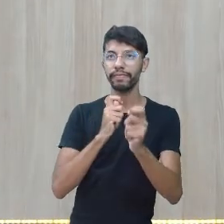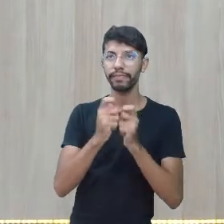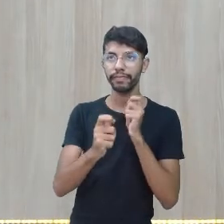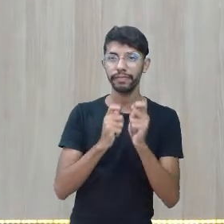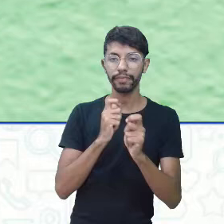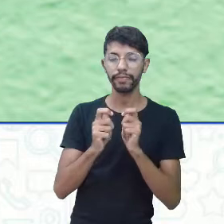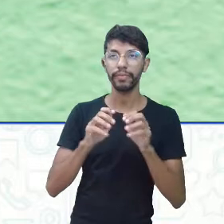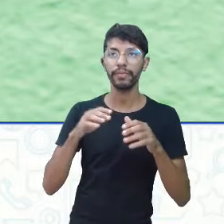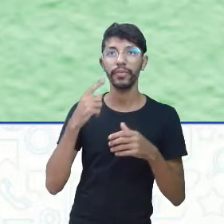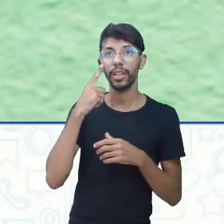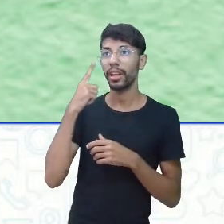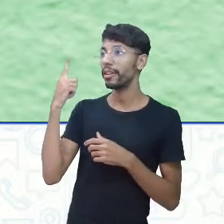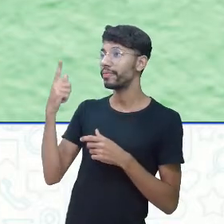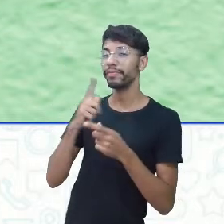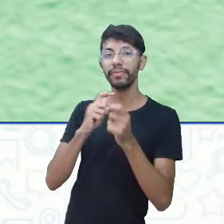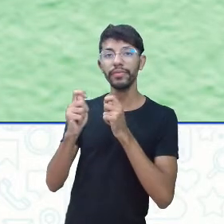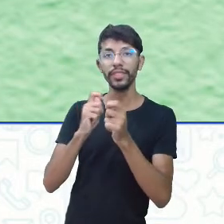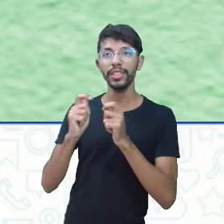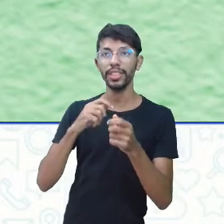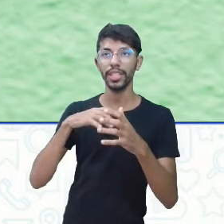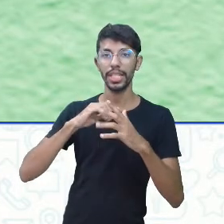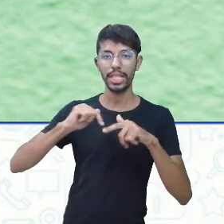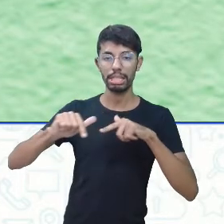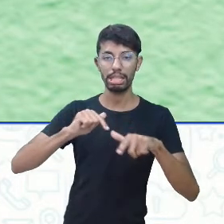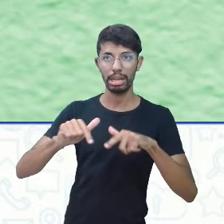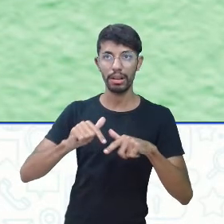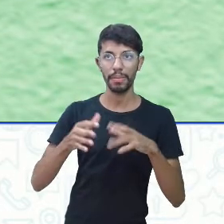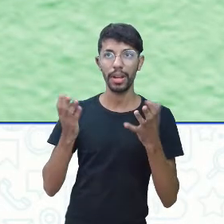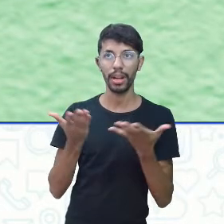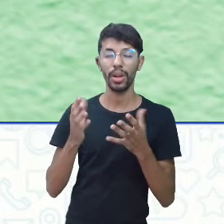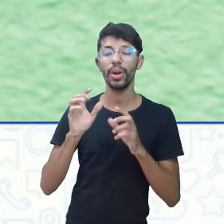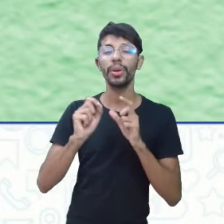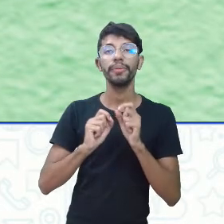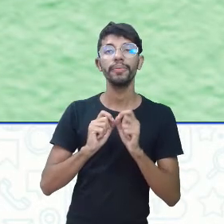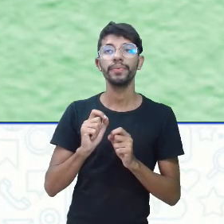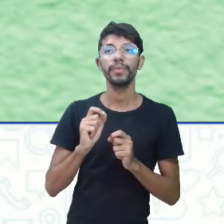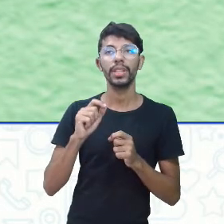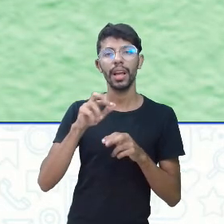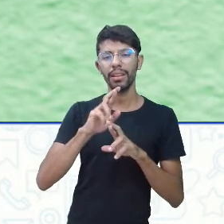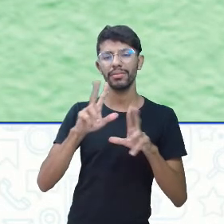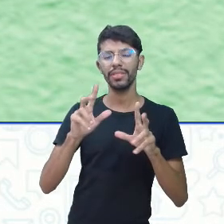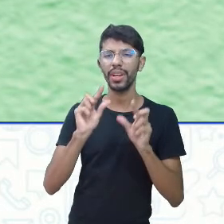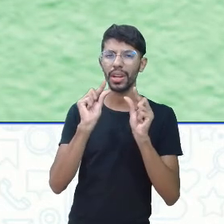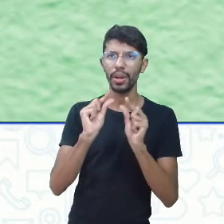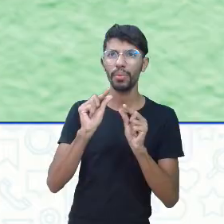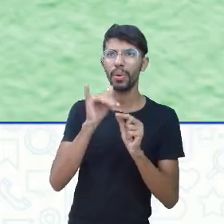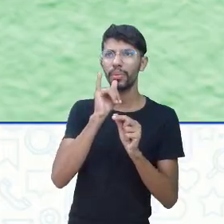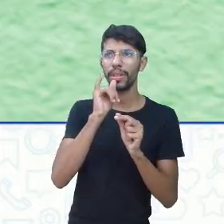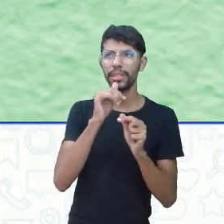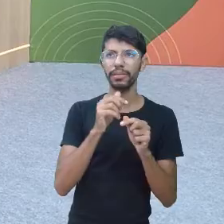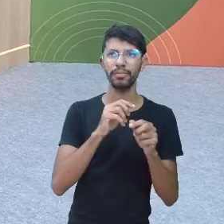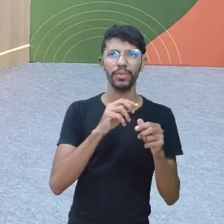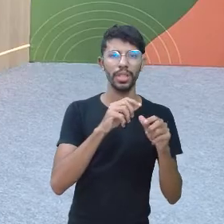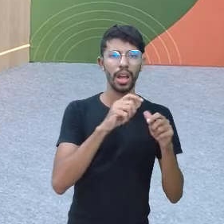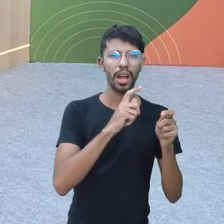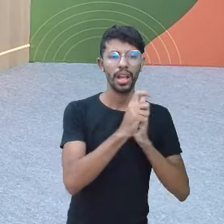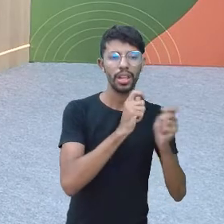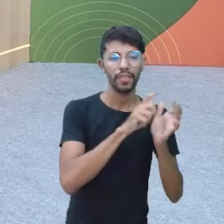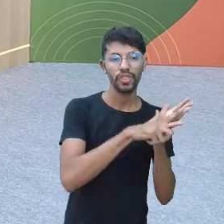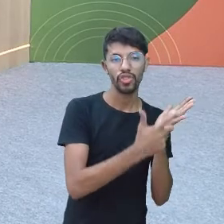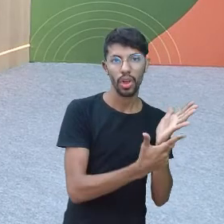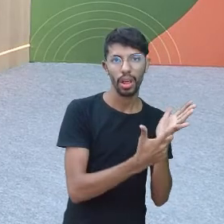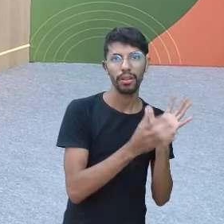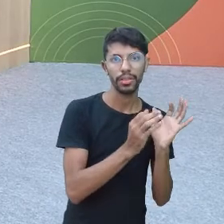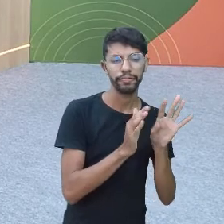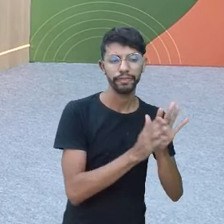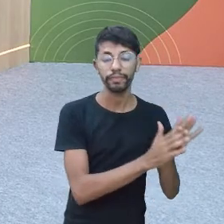A entrevista de emprego. A entrevista de emprego é um pouco diferente, né, da entrevista jornalística, por exemplo, porque ela não está querendo colher